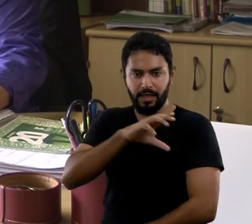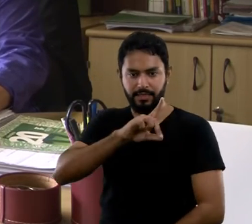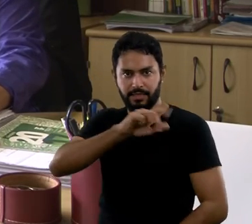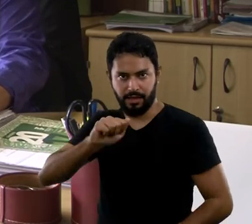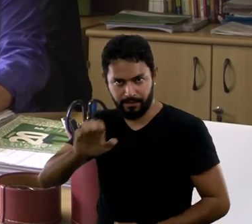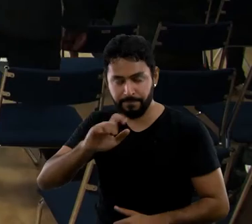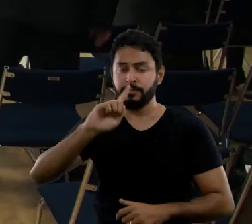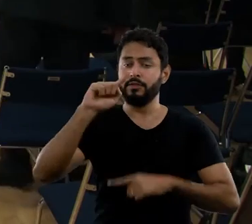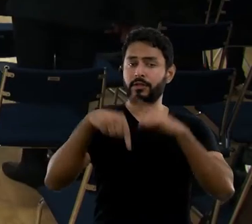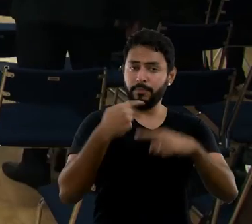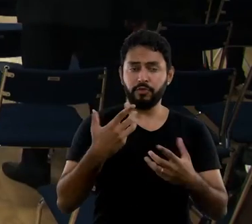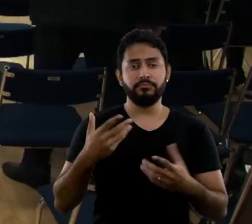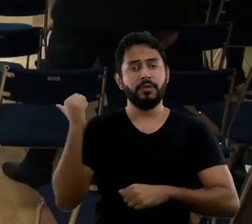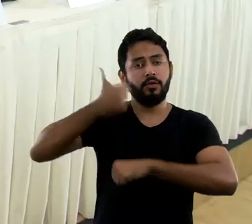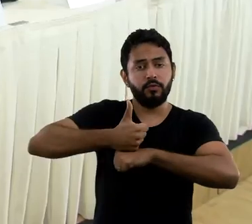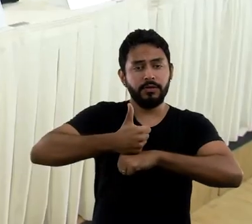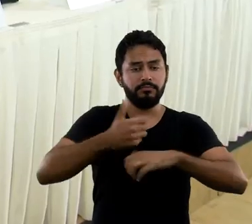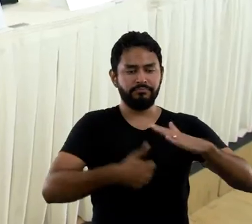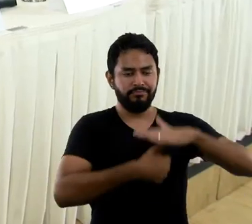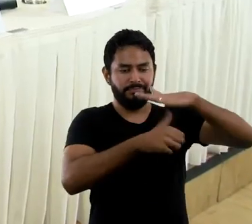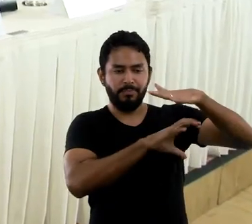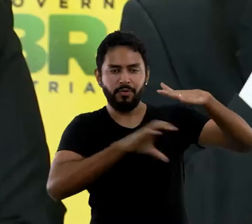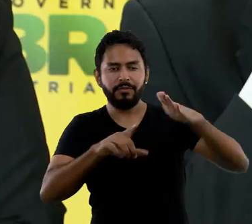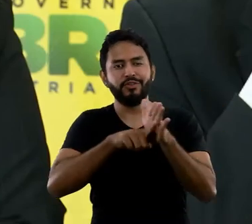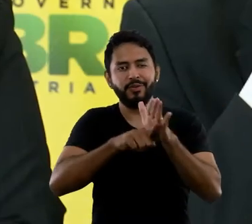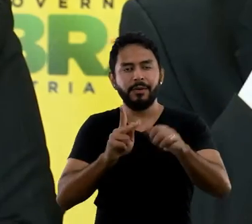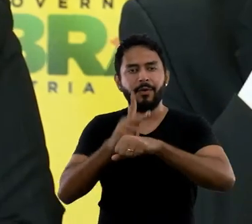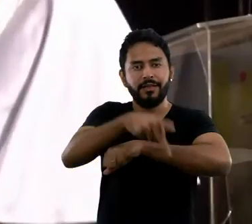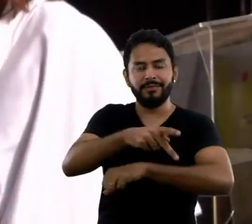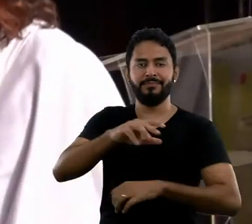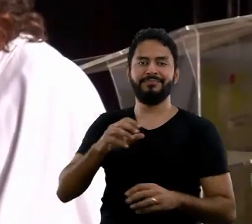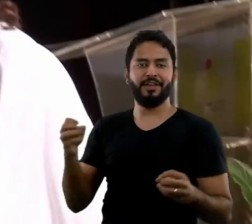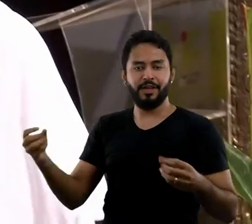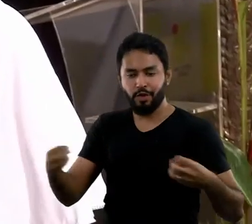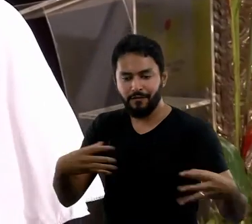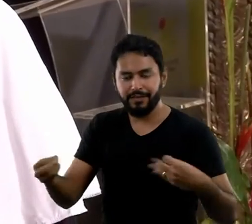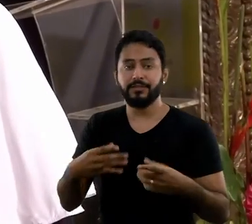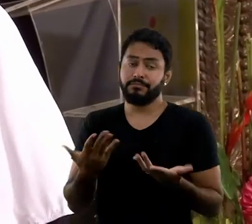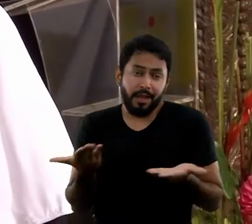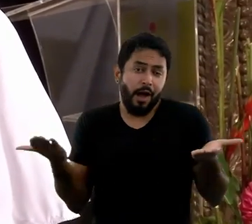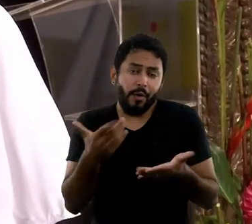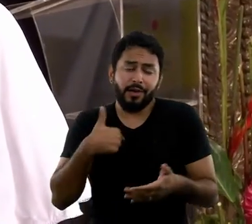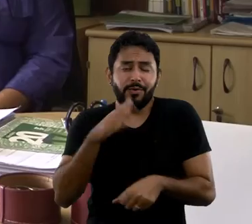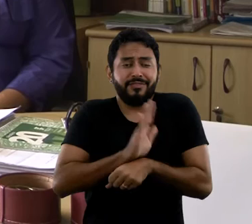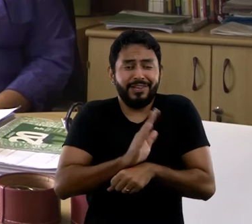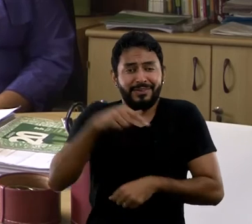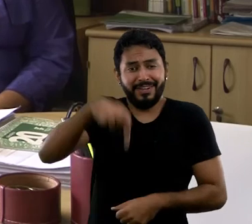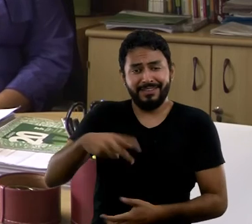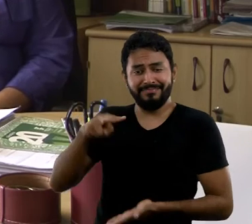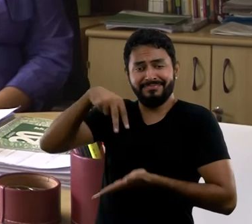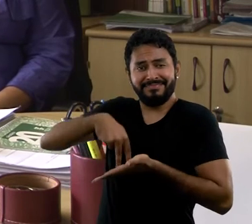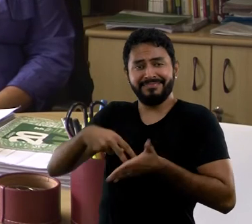Pós-Graduação e Inovação. E foi assim que hoje a gente está nesse vídeo como reitora do Instituto Federal de Pernambuco. Somos